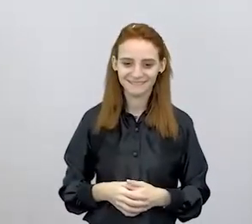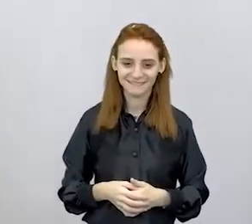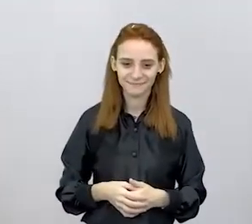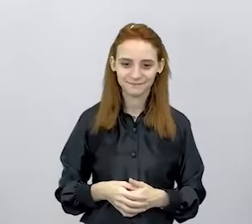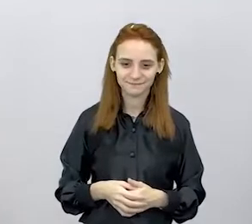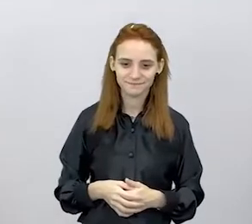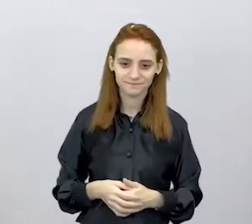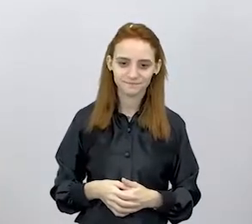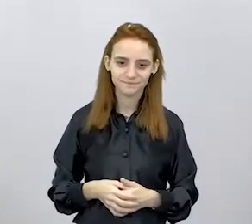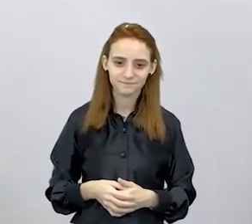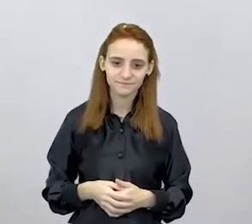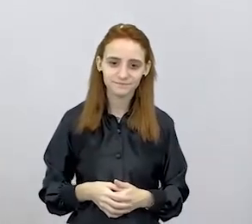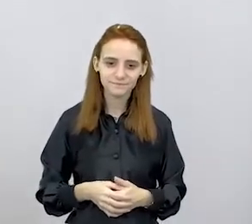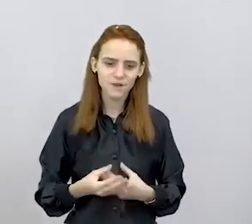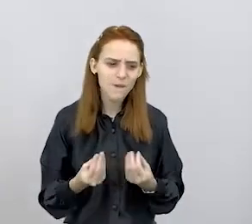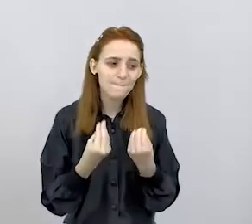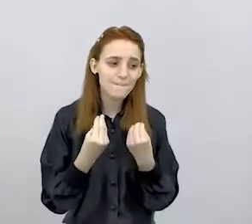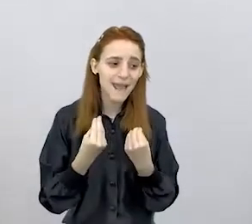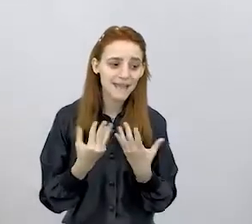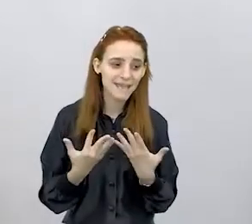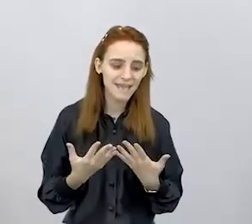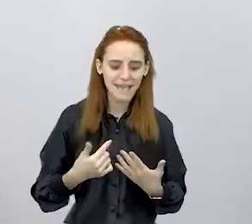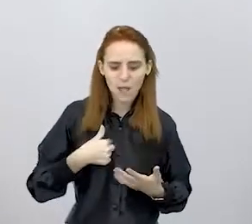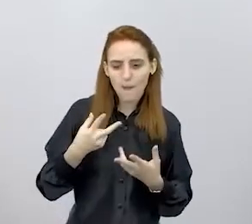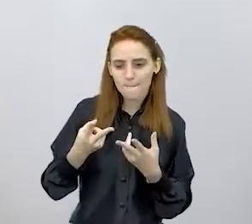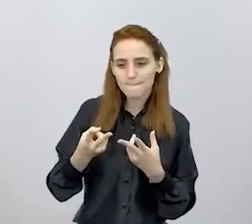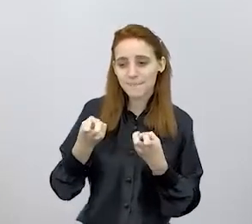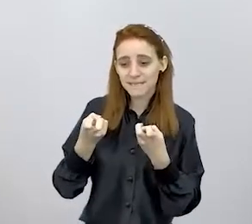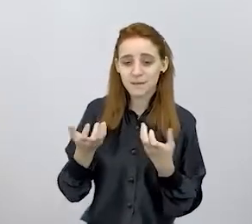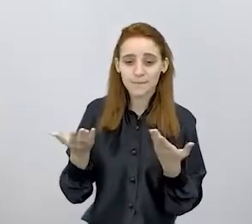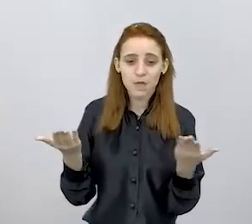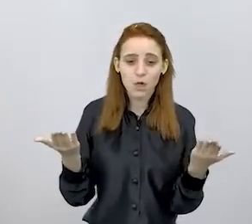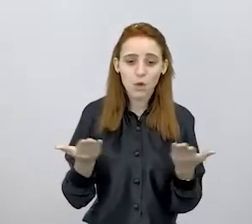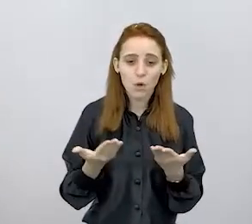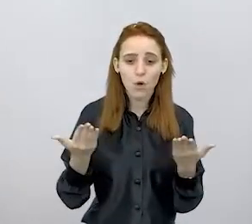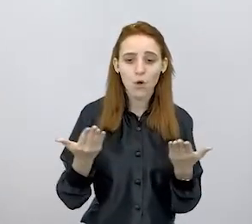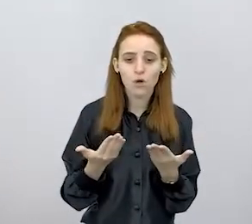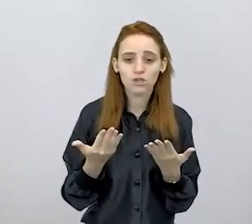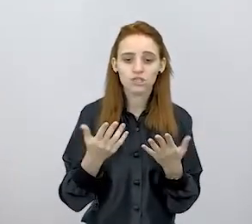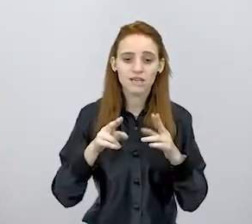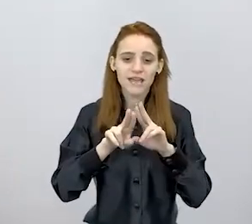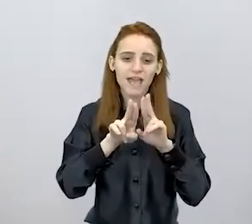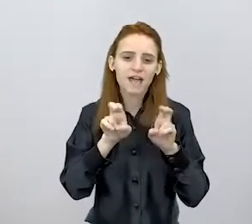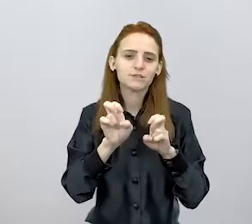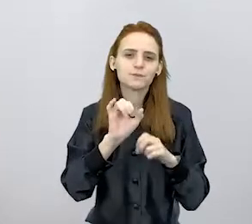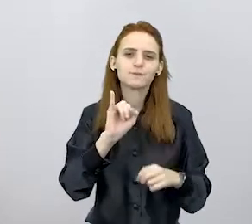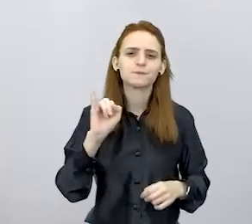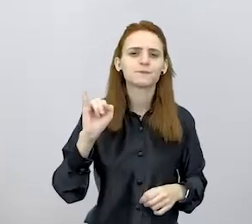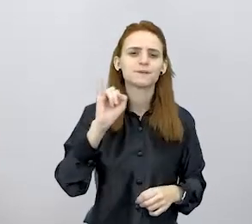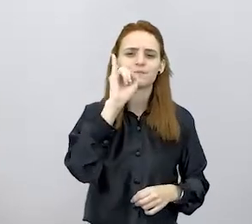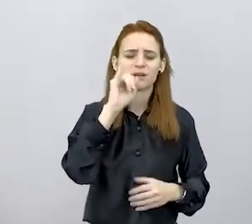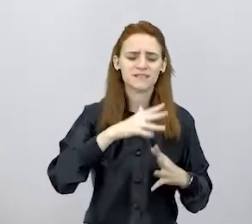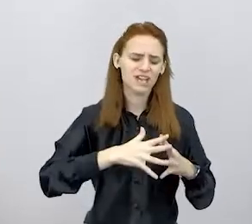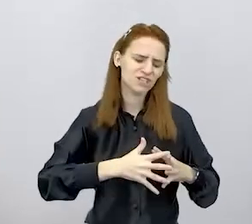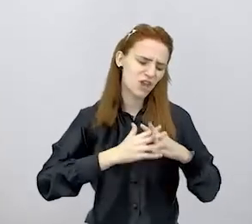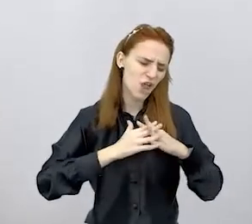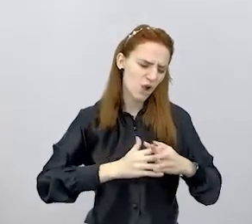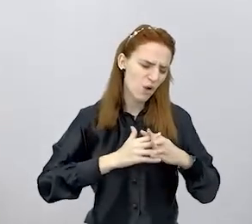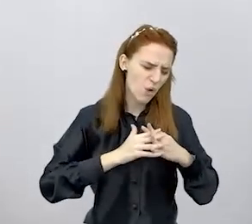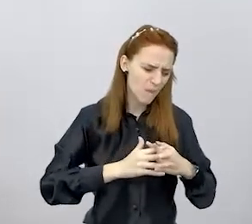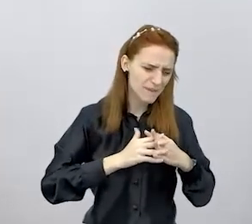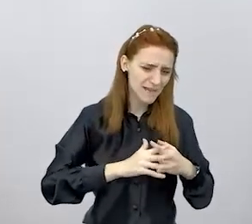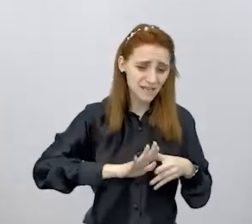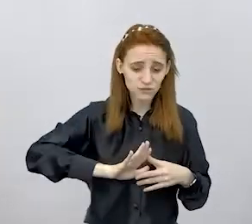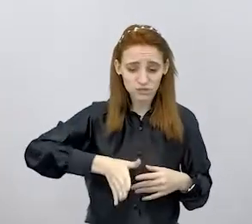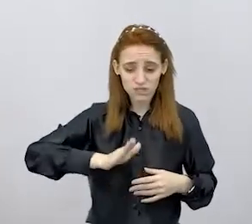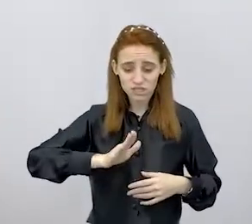Olha só o que acontece. Por que esse emoji? Porque eu percebo que ainda hoje esse debate é pertinente e isso é muito complicado quando a gente tem, depois de